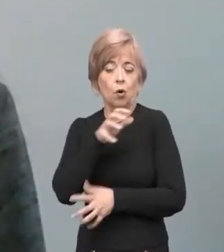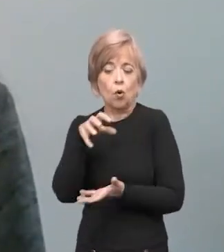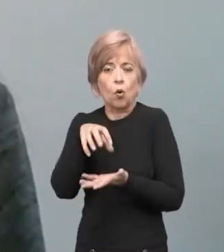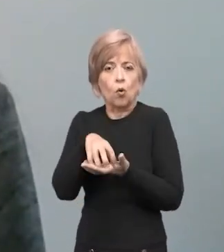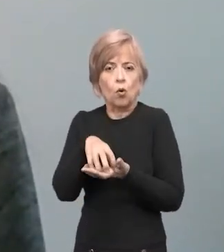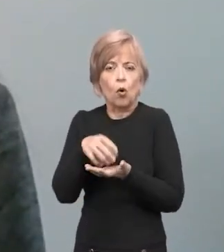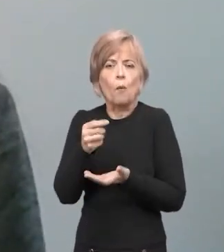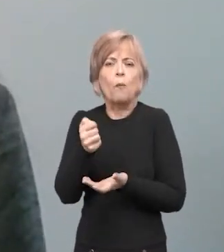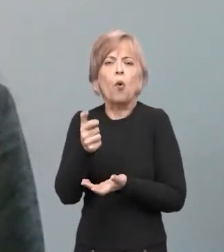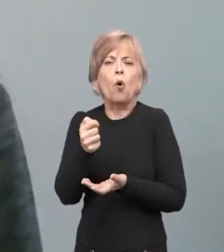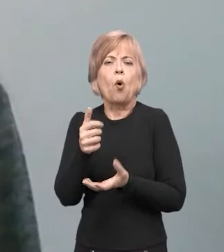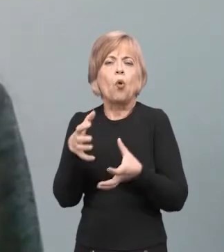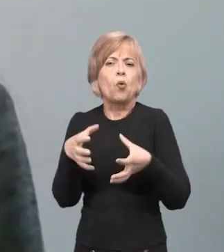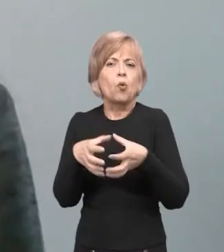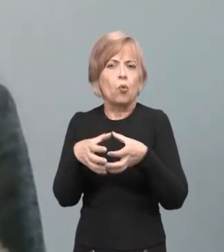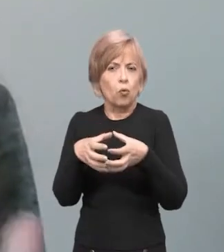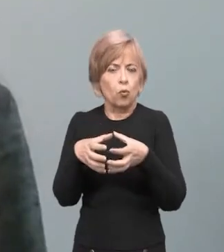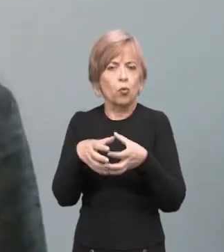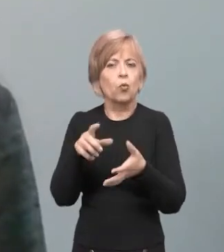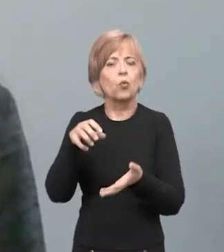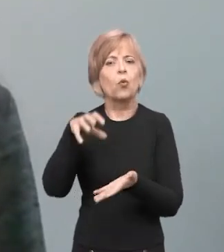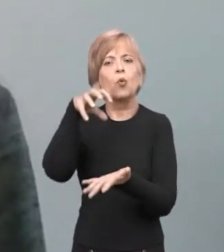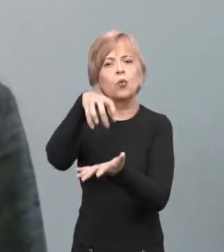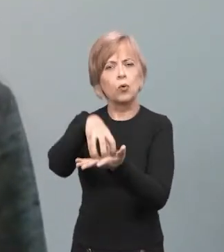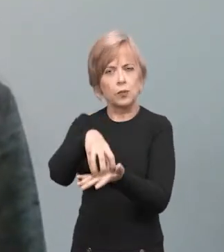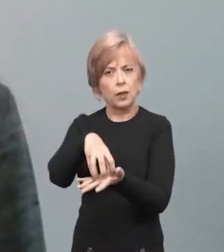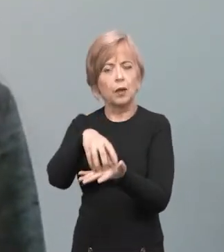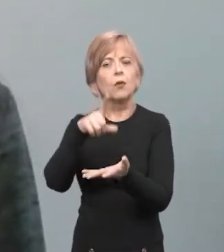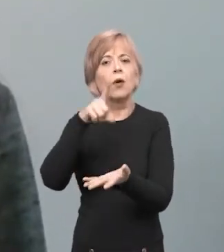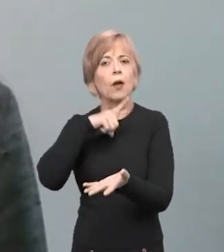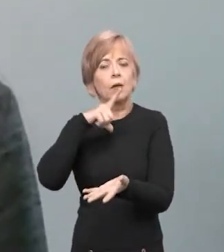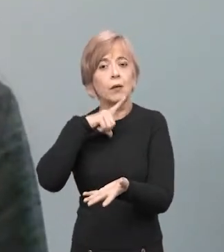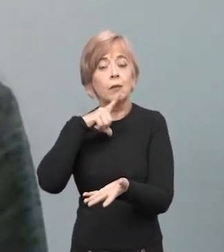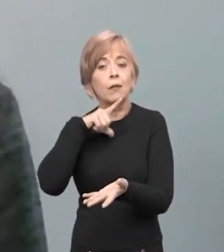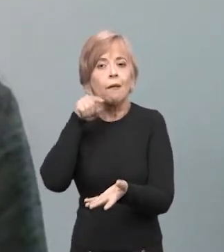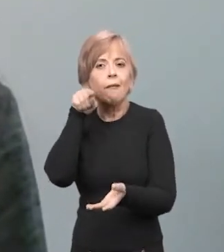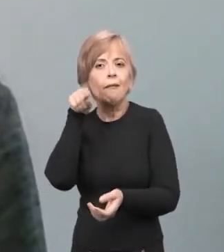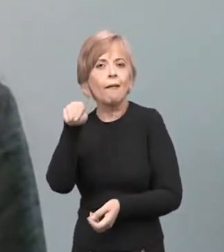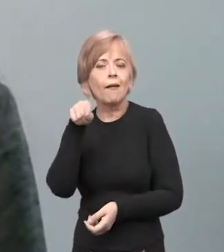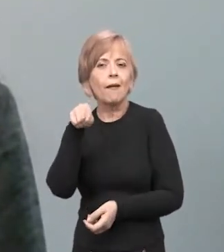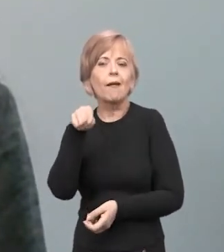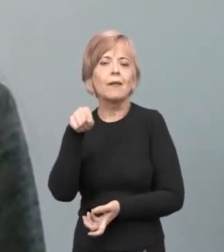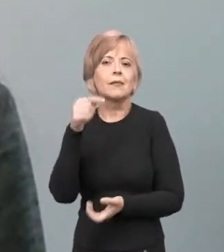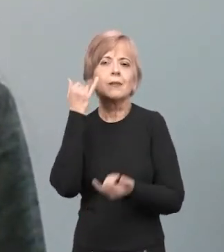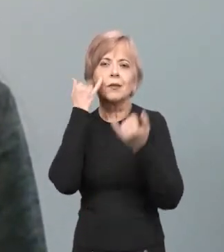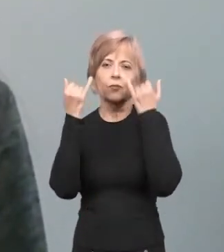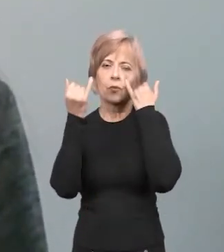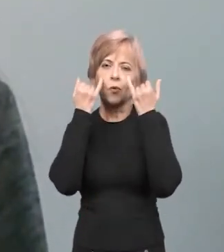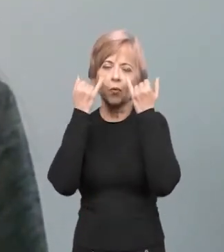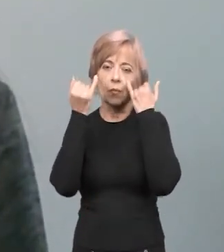dos pouquíssimos órgãos, talvez até o único órgão que tenha